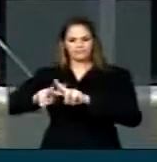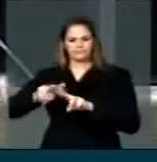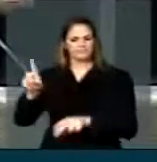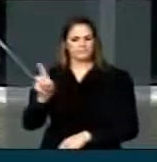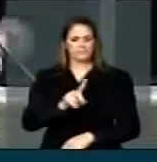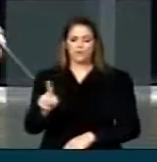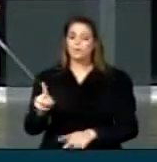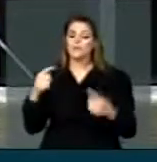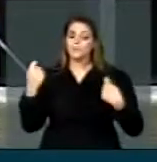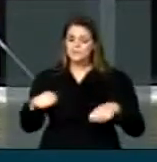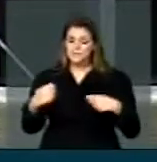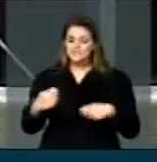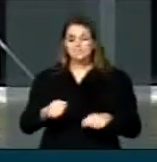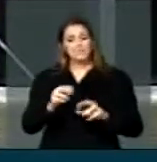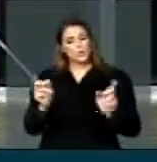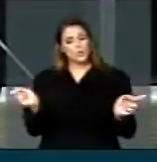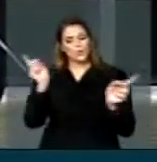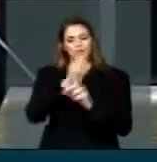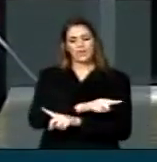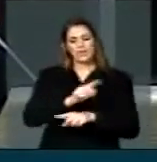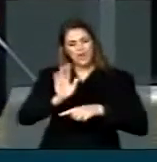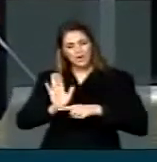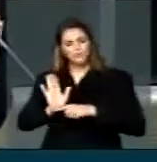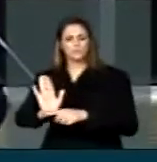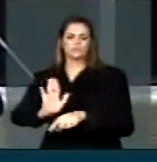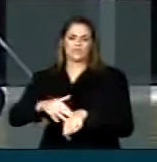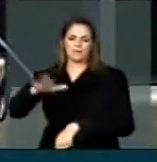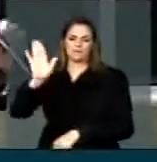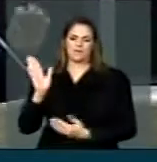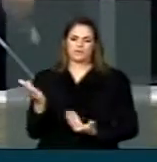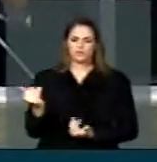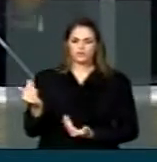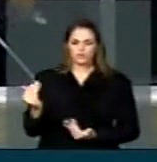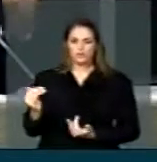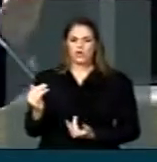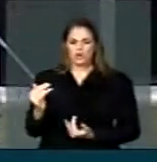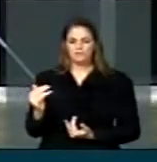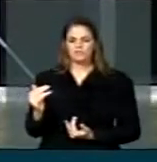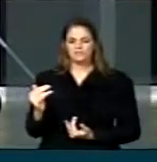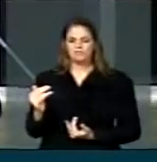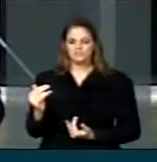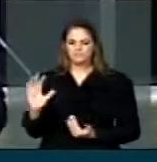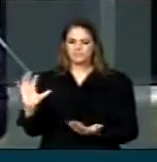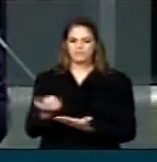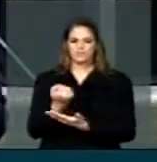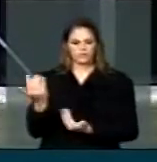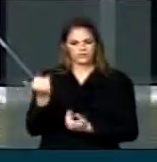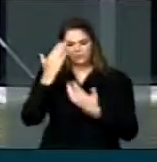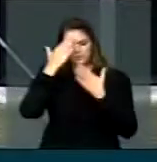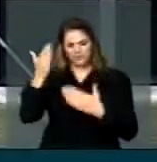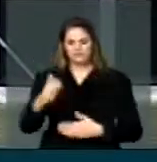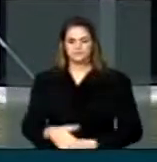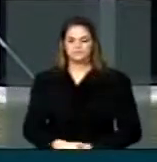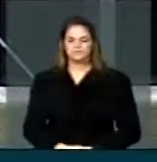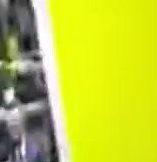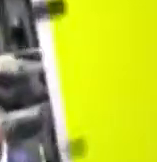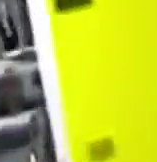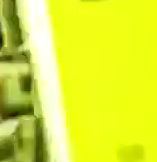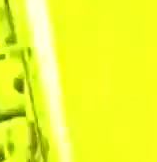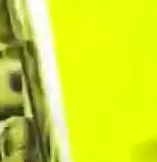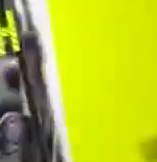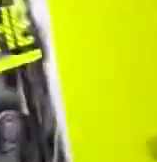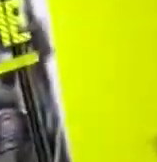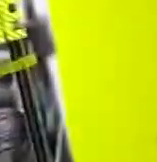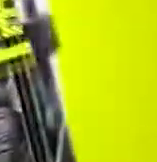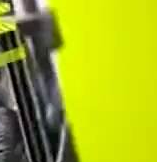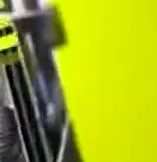sim aprofundar as medidas socioeducativas e fazer avançar o resgate da juventude. Muito obrigada.